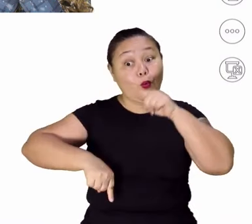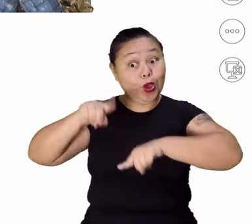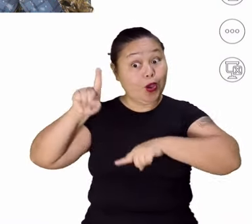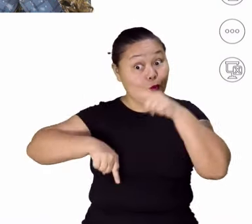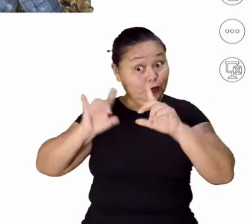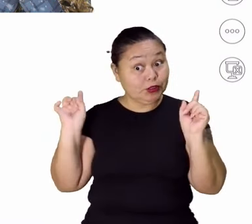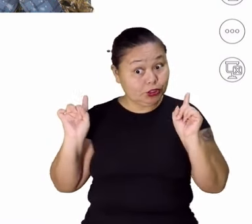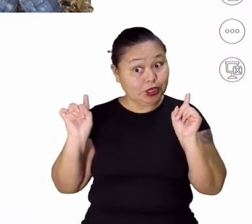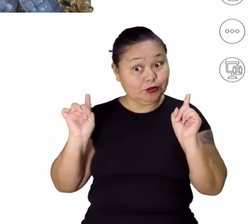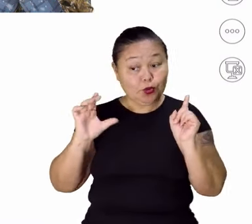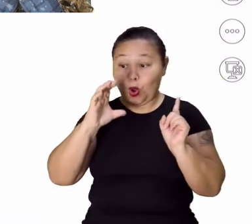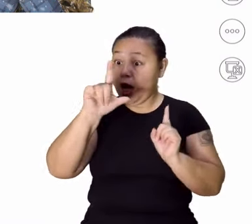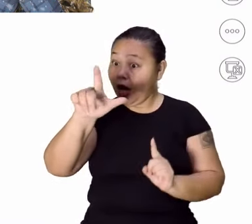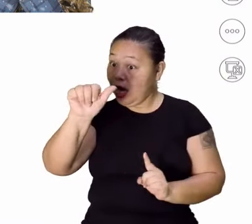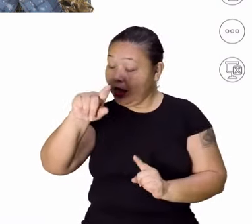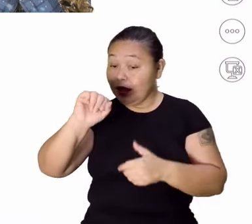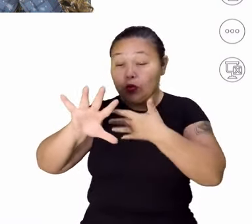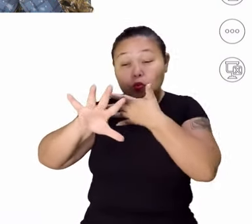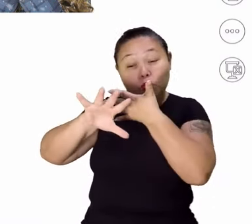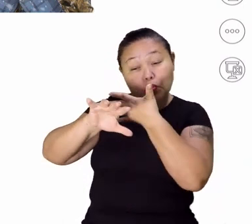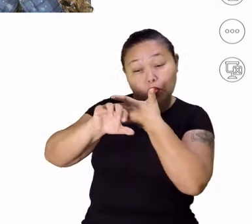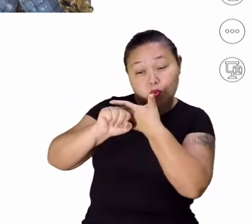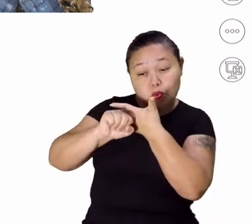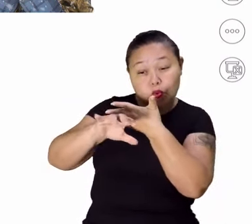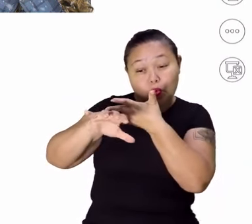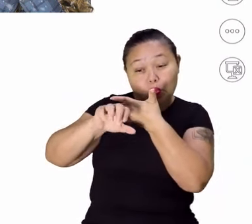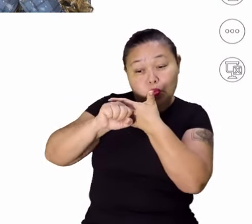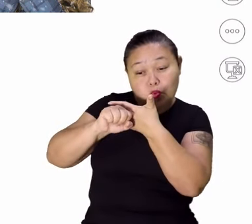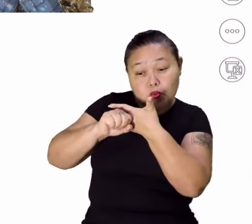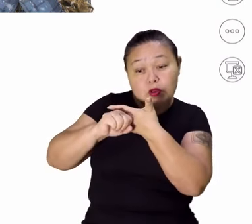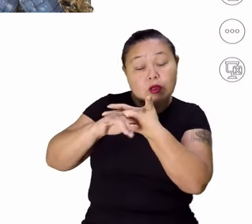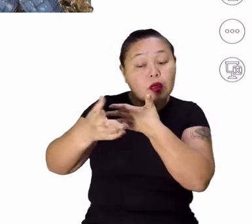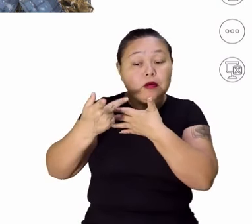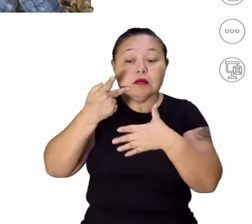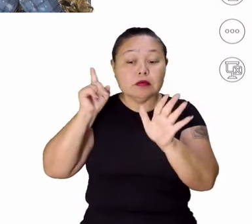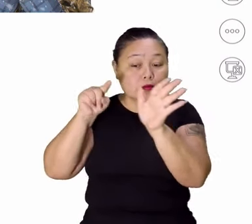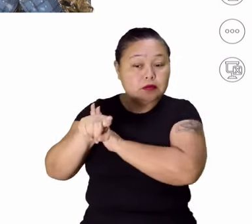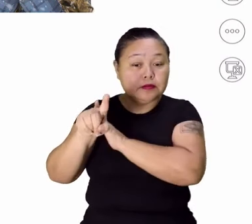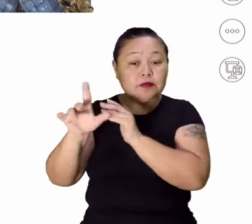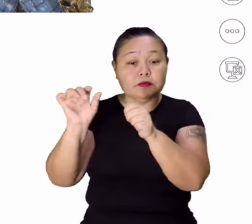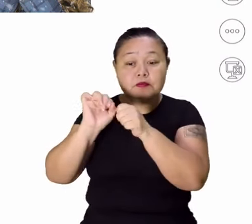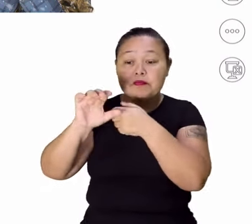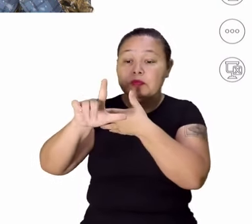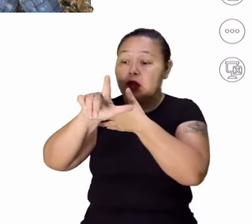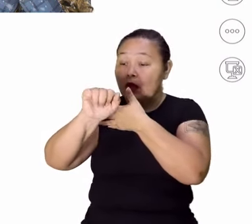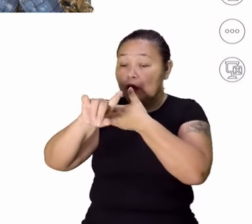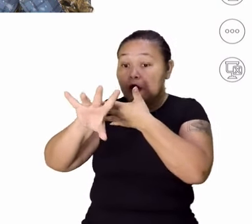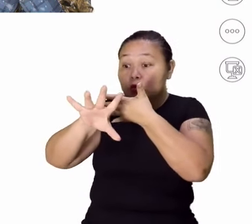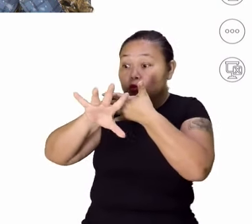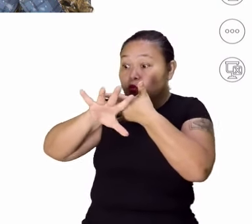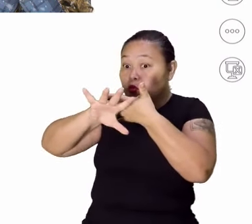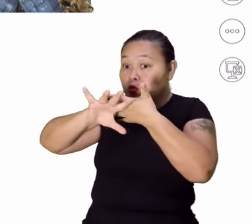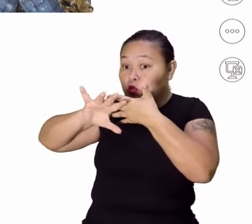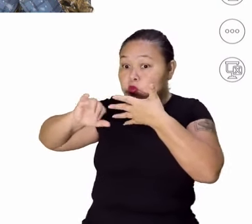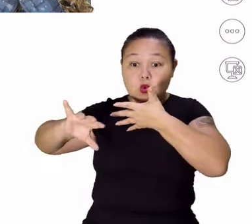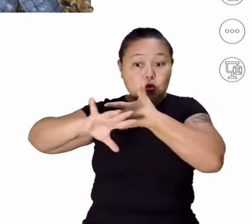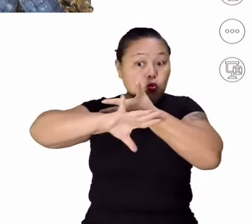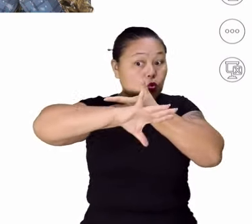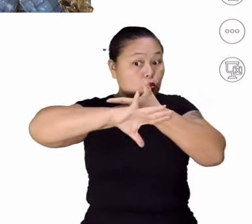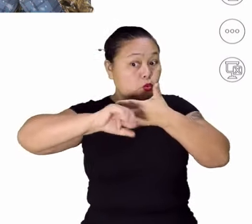Então, ela absorve o calor, como o dissipador que nós falamos na questão lá, a lã vai absorver o calor, né? Ela é um bom